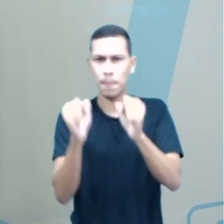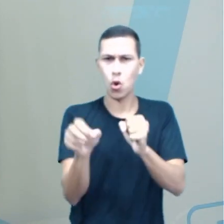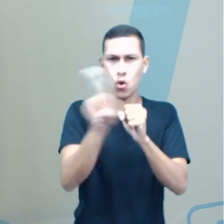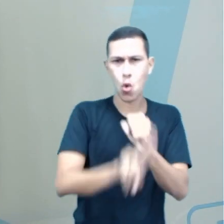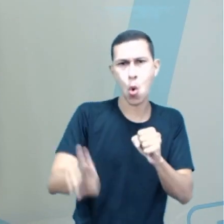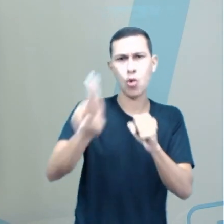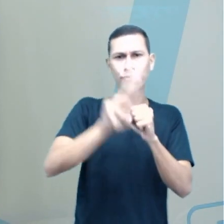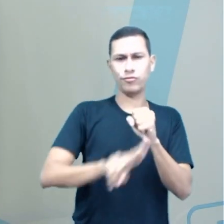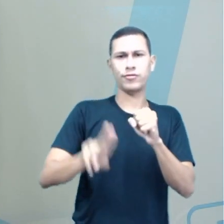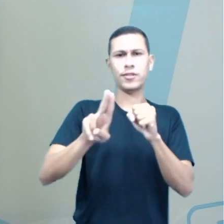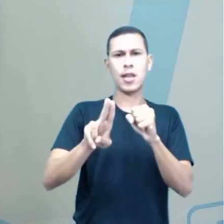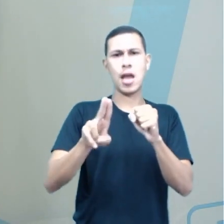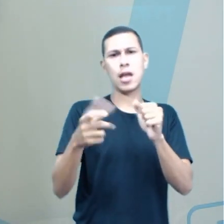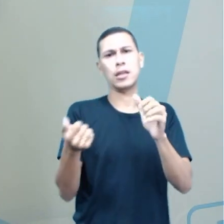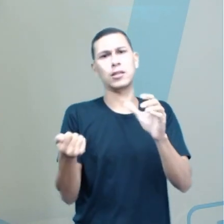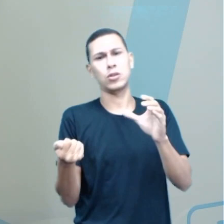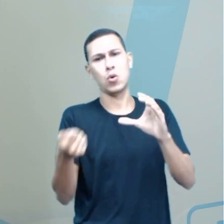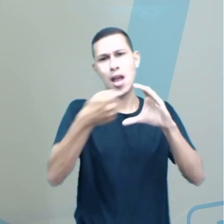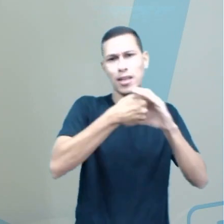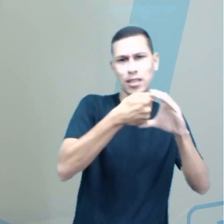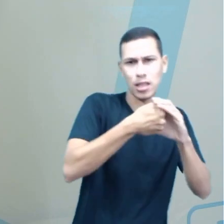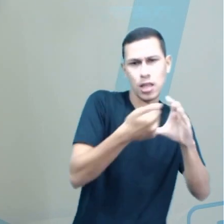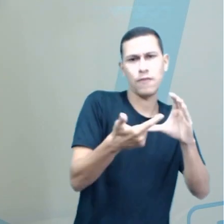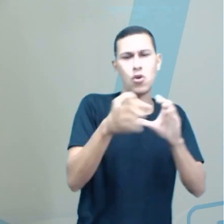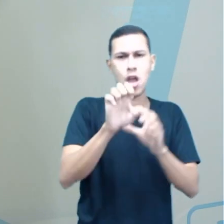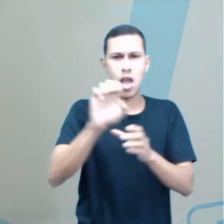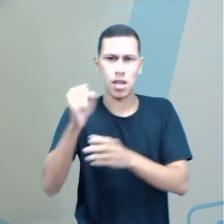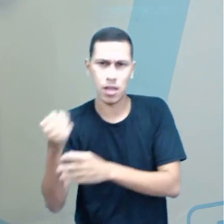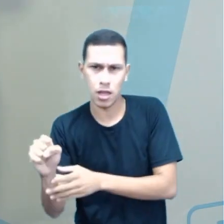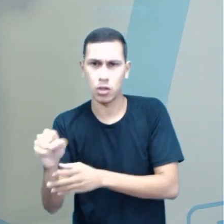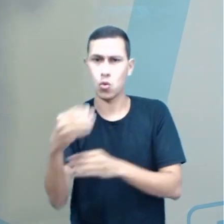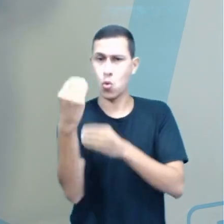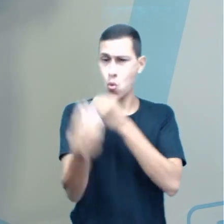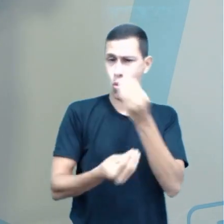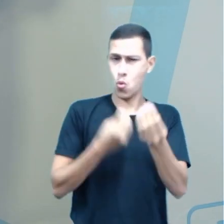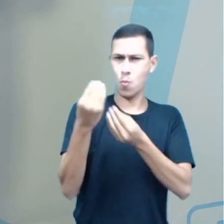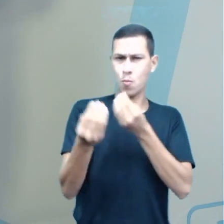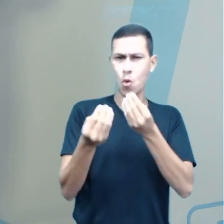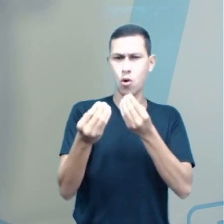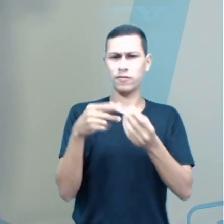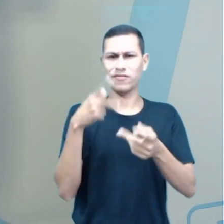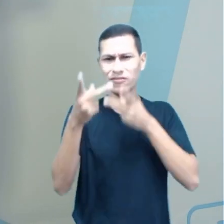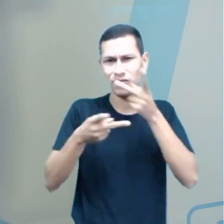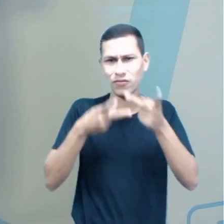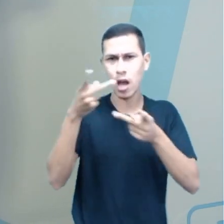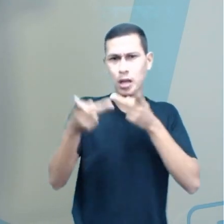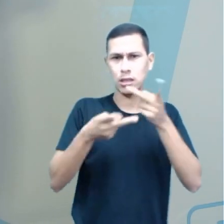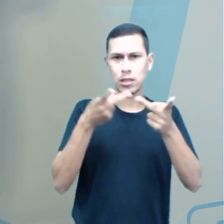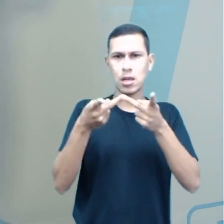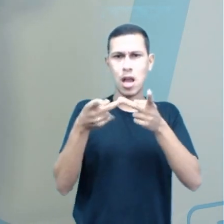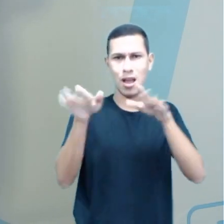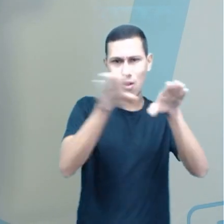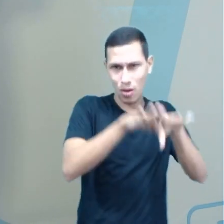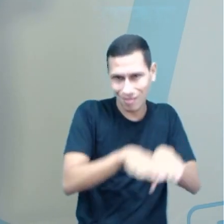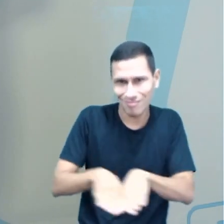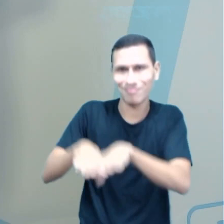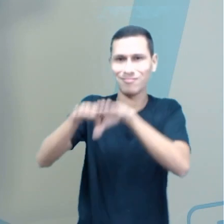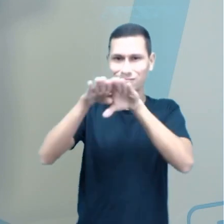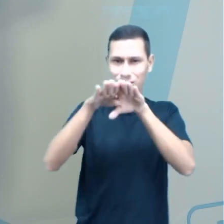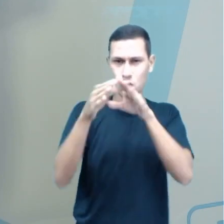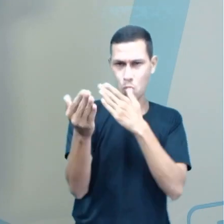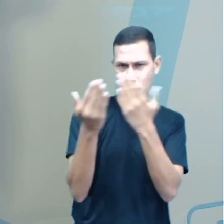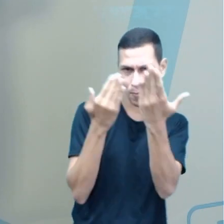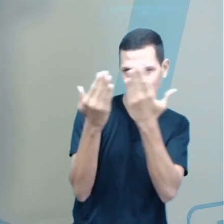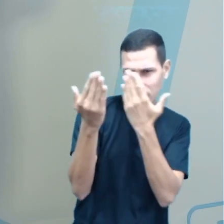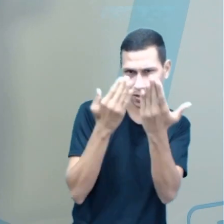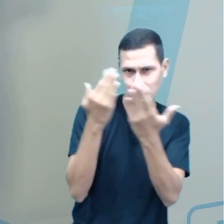as e as, certo? Quando eu falo comparativo, grau comparativo, minha gente, a gente está falando de adjetivo, certo?